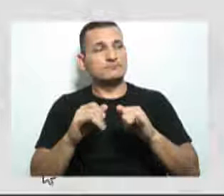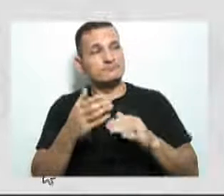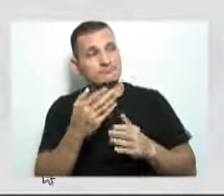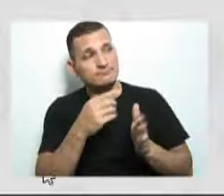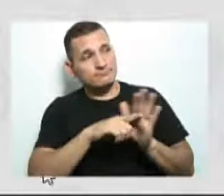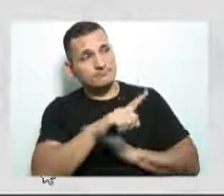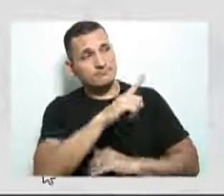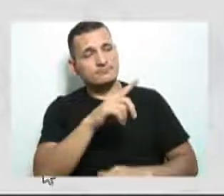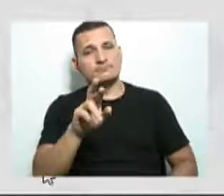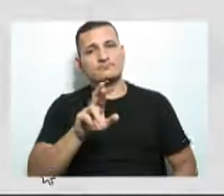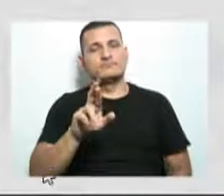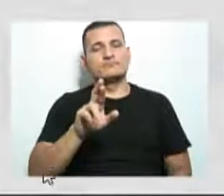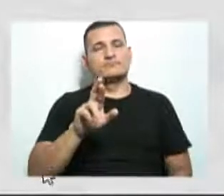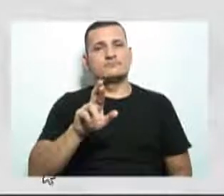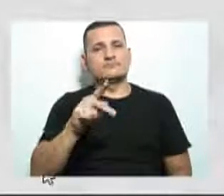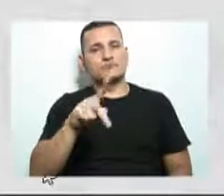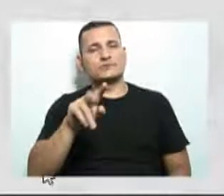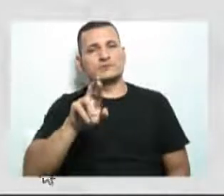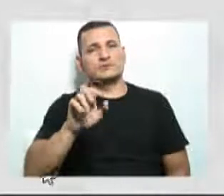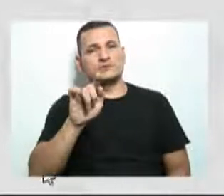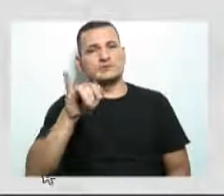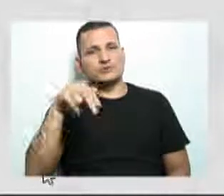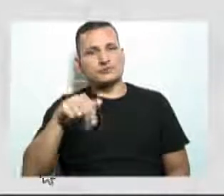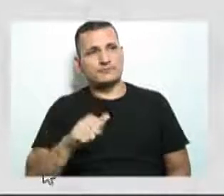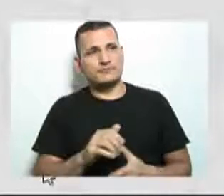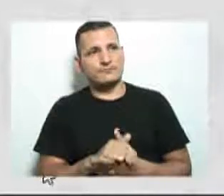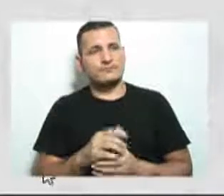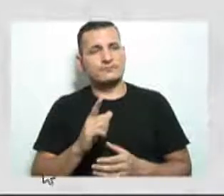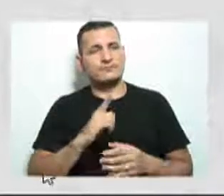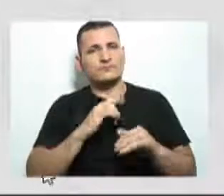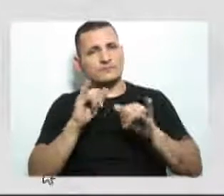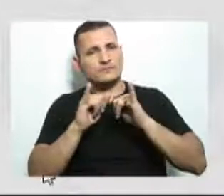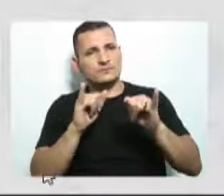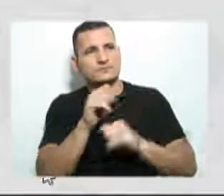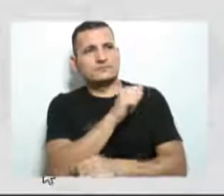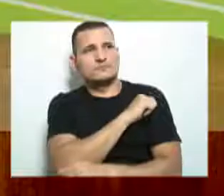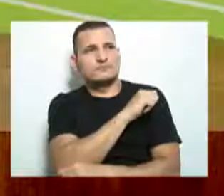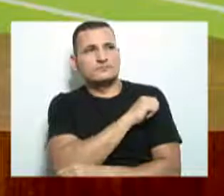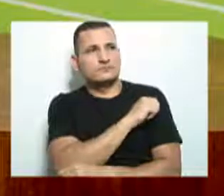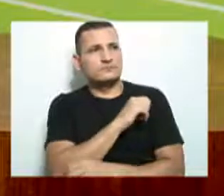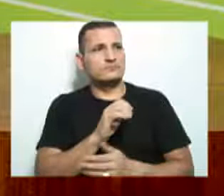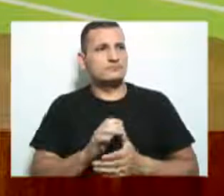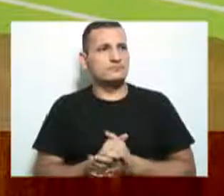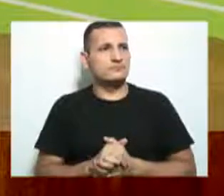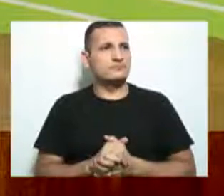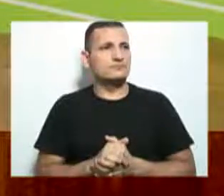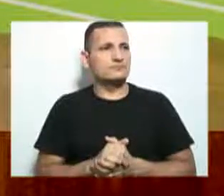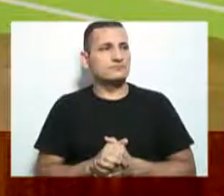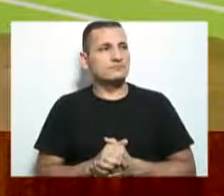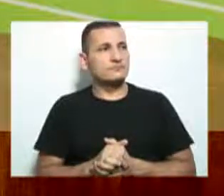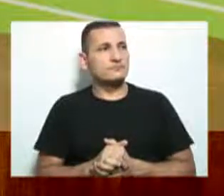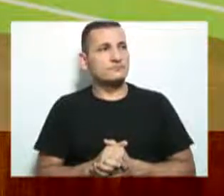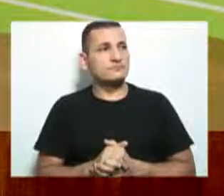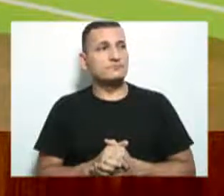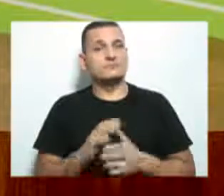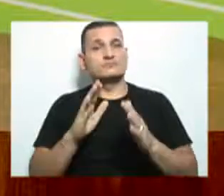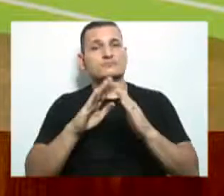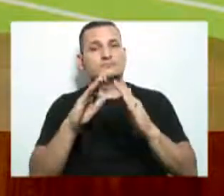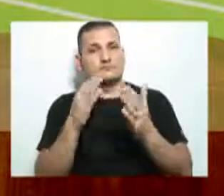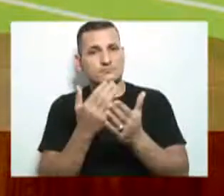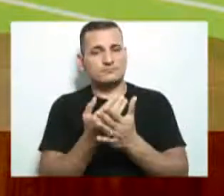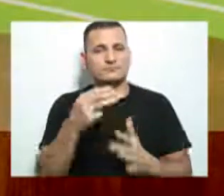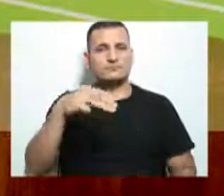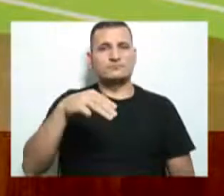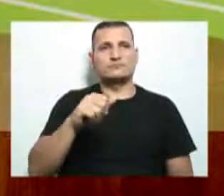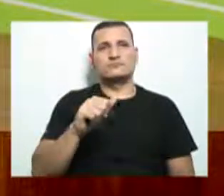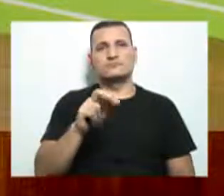Regina, que informações nós estamos tendo aí? Tem alguma informação sobre os nossos alunos? Temos sim, professor. Olha só, lá na escola Maria Rosa